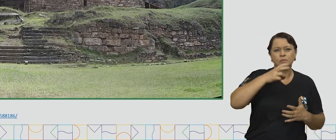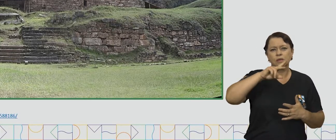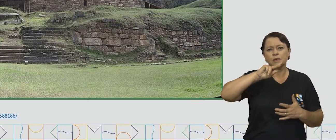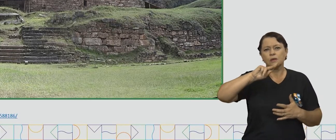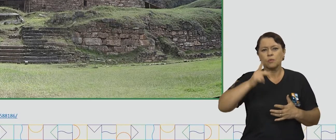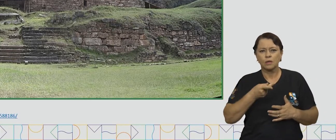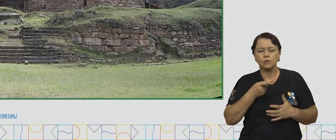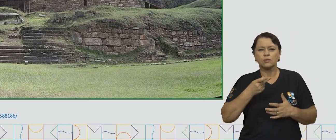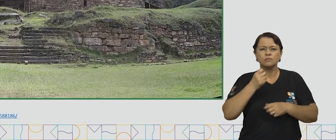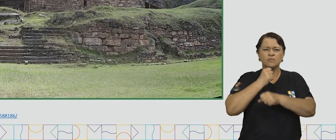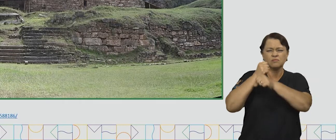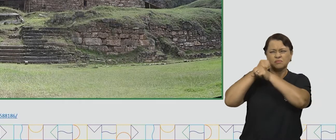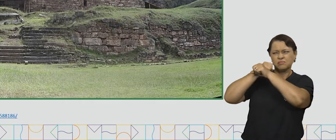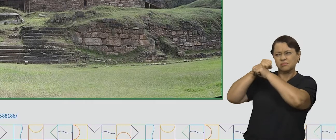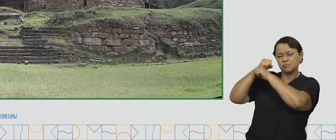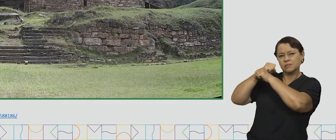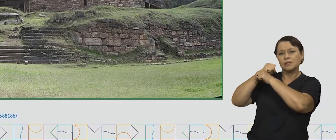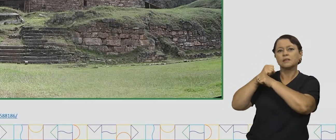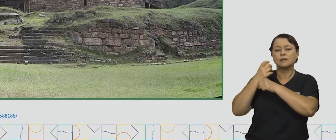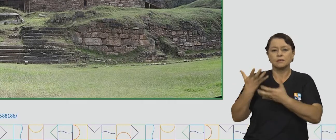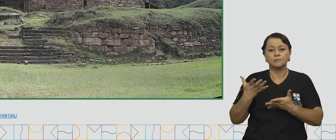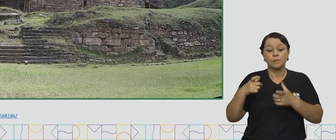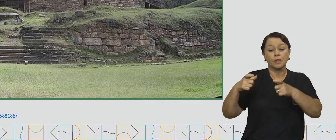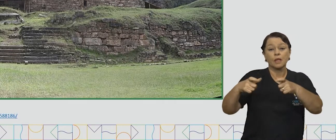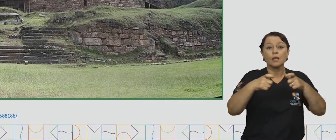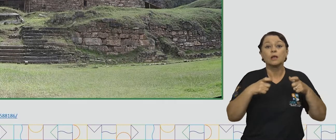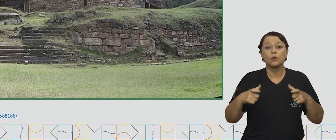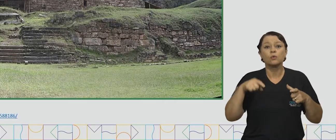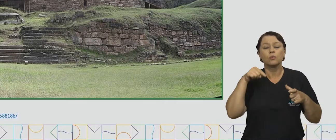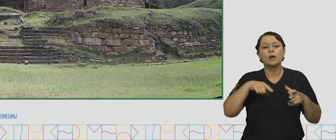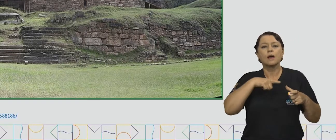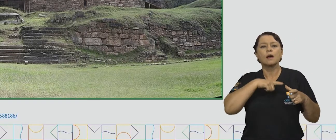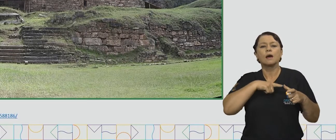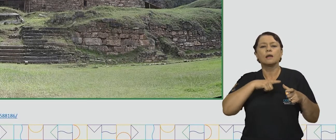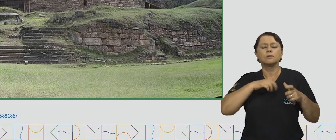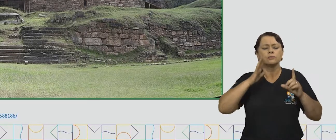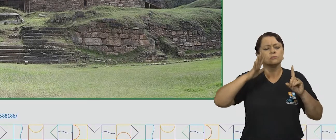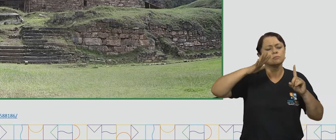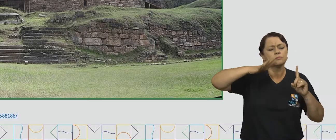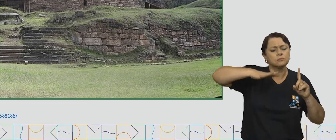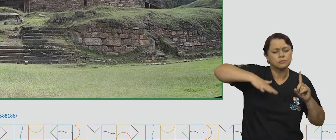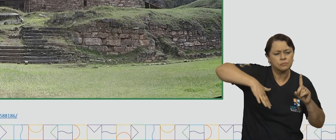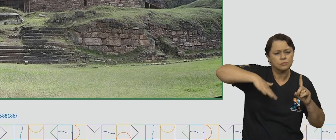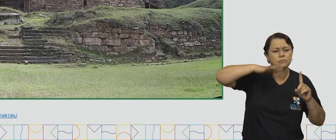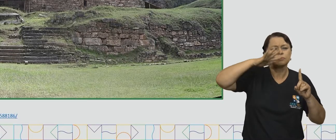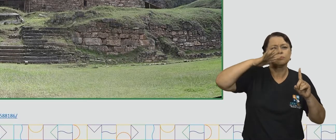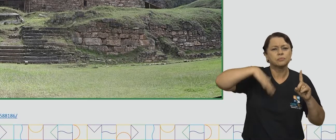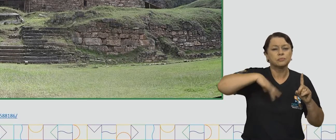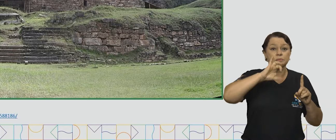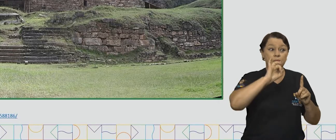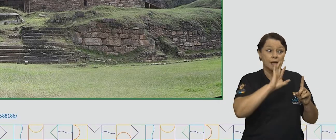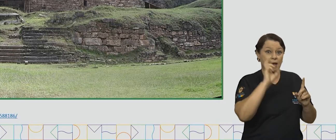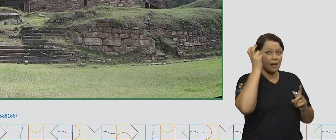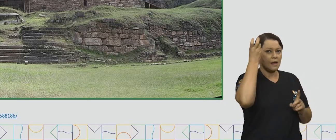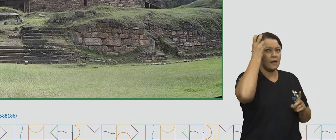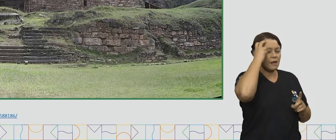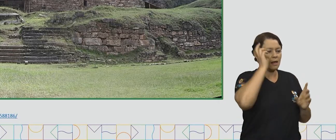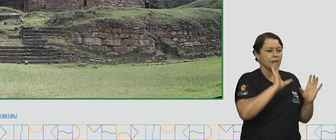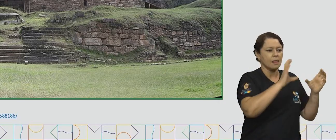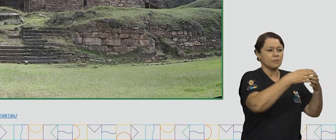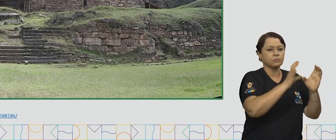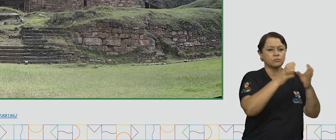atrás. Centros como esse eram lugares em que se cultuavam figuras importantes para cada cultura, e onde eram